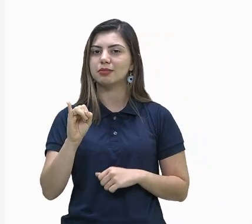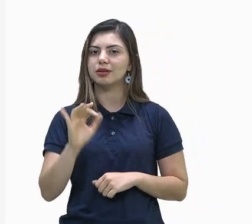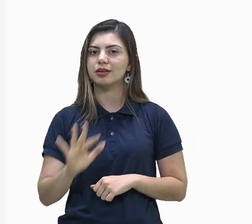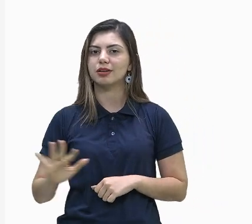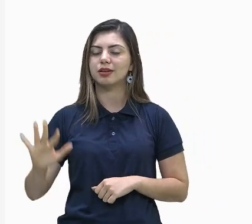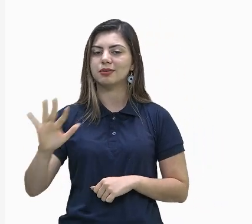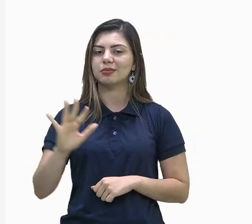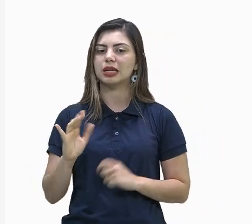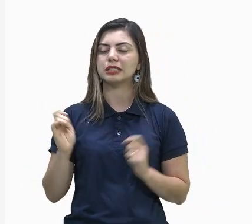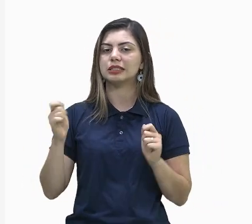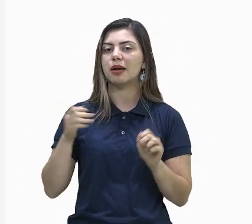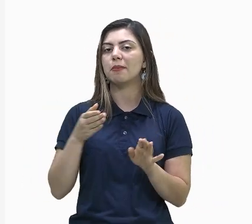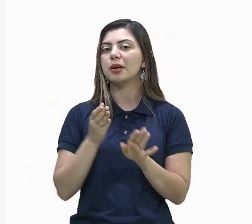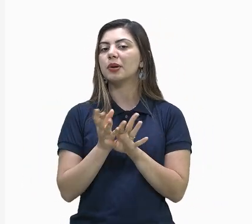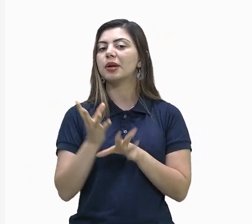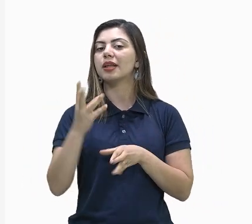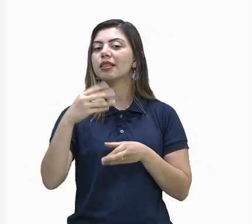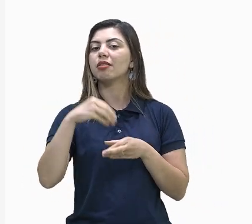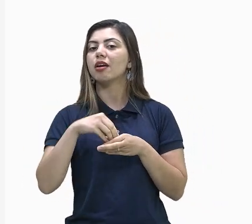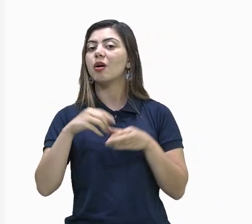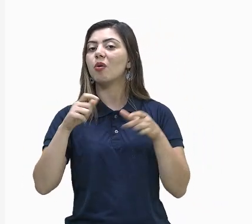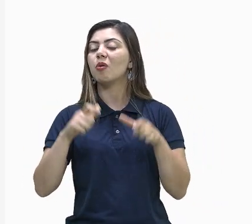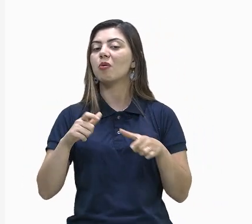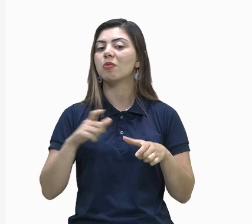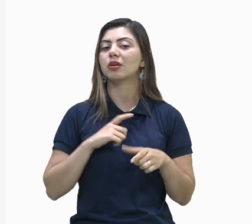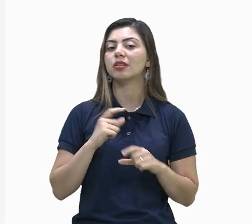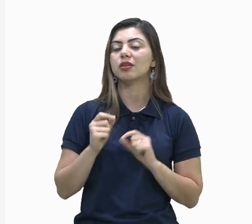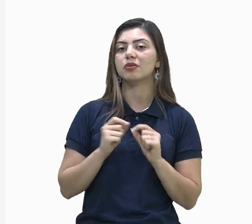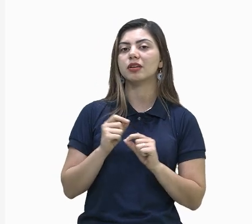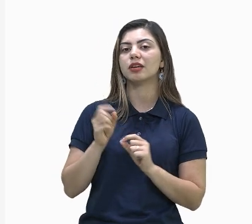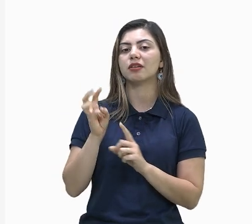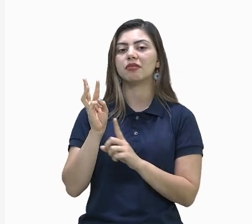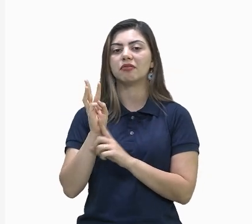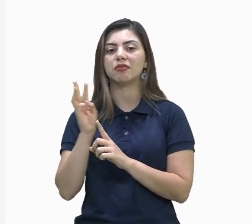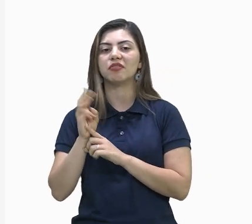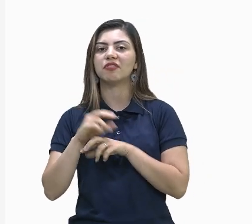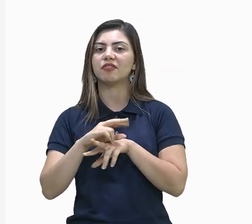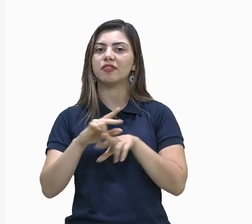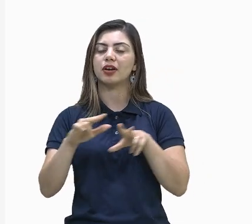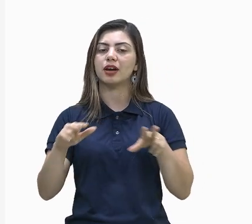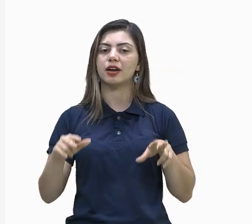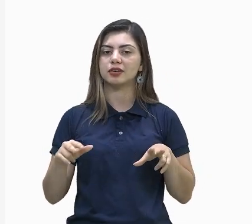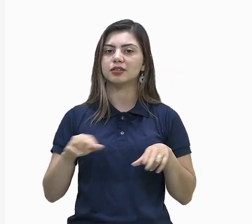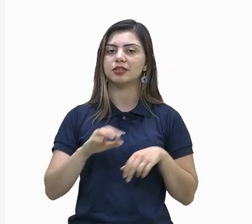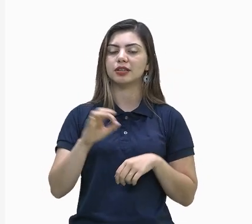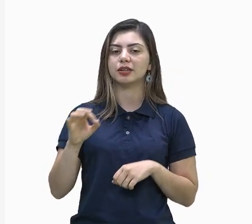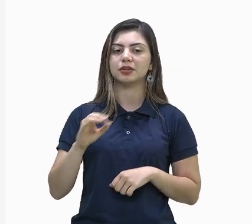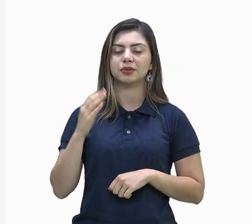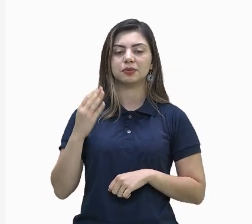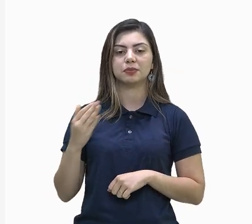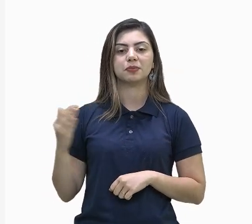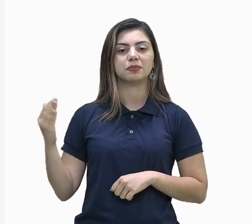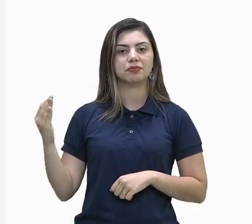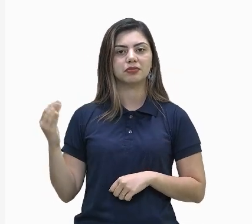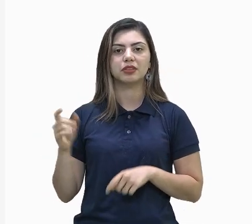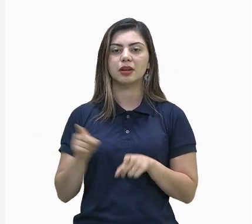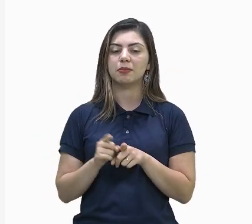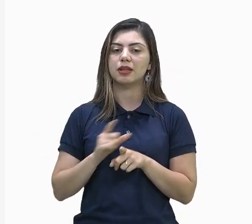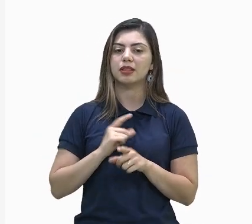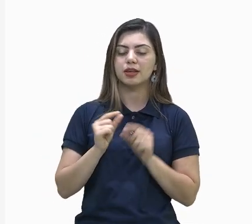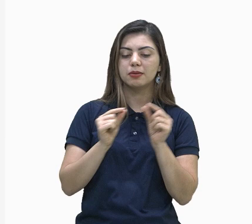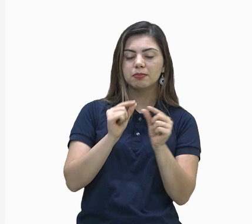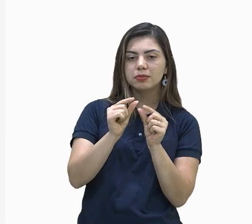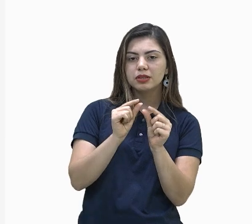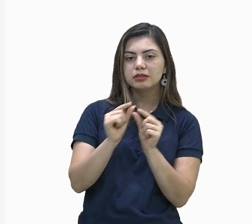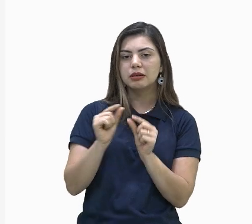nós encontramos o amido em vegetais, e também nos grãos de